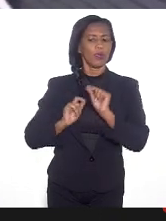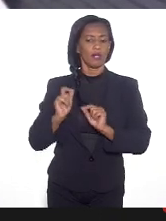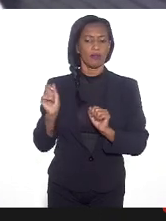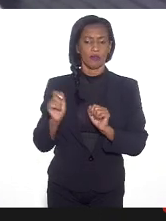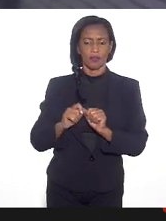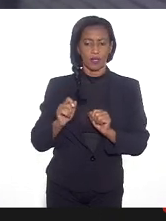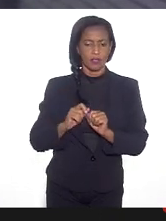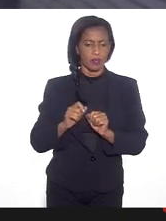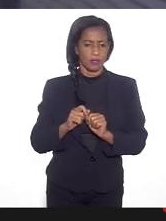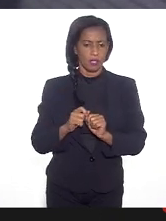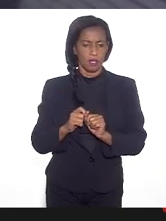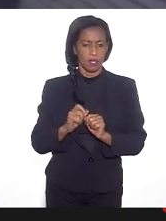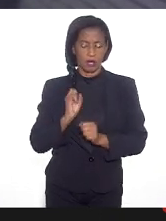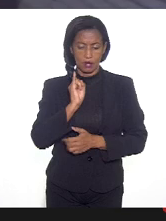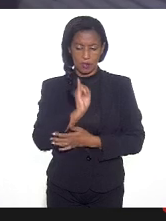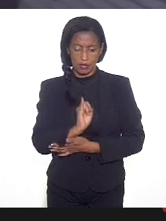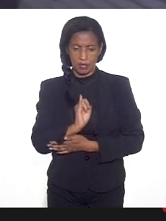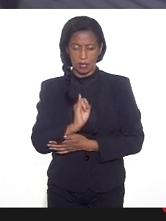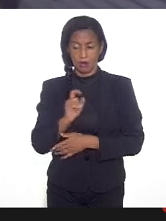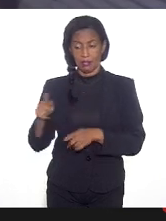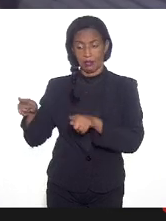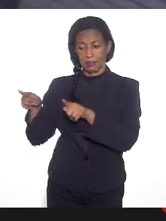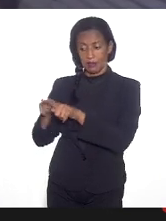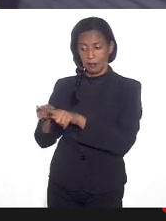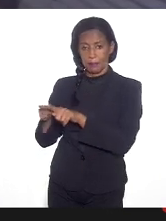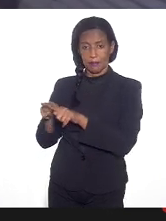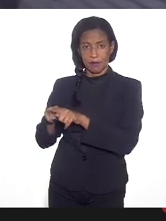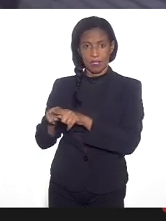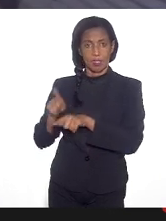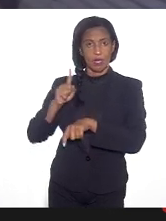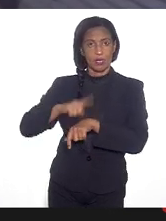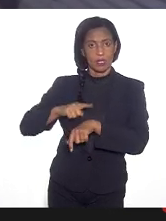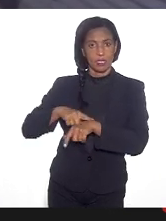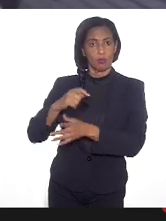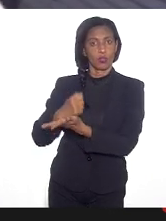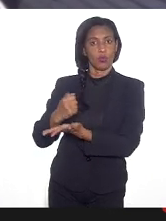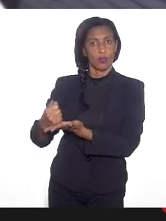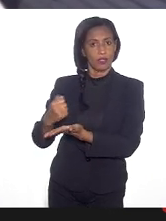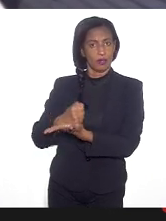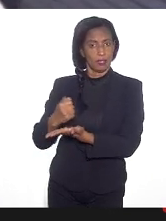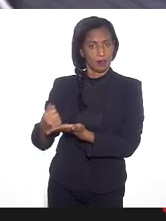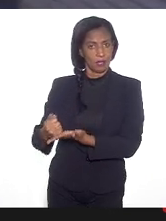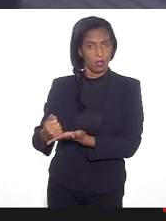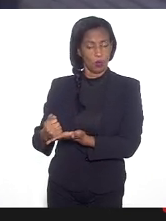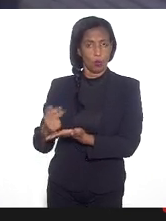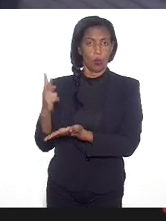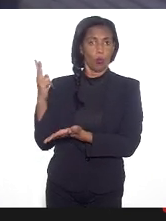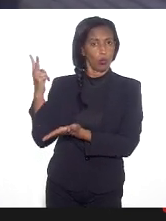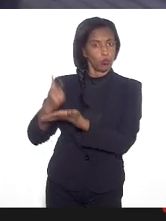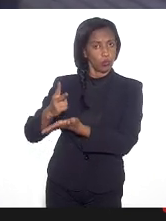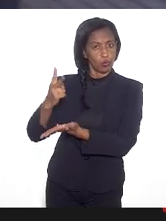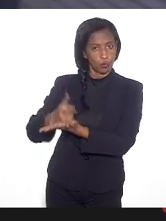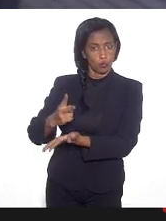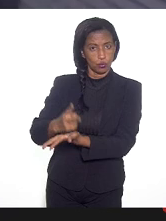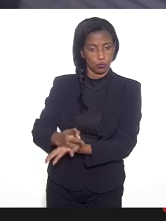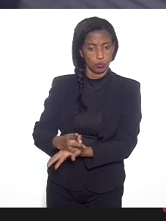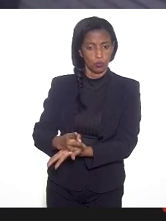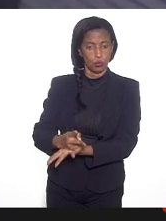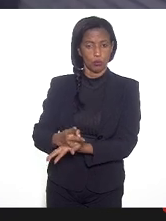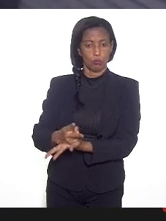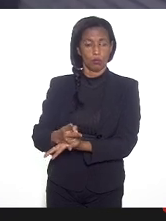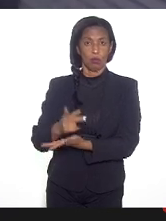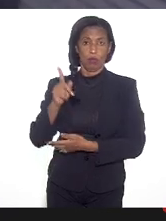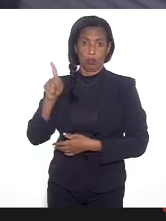fazer, se também esses prazos de contratação são